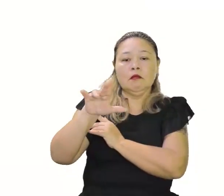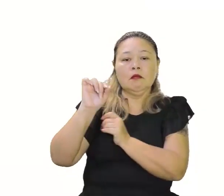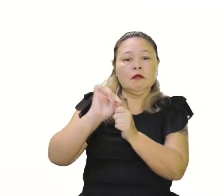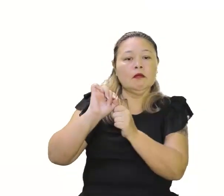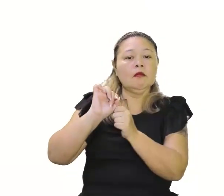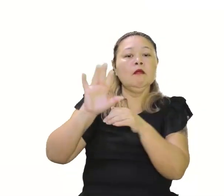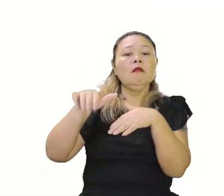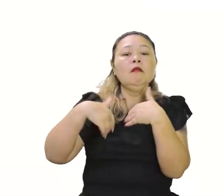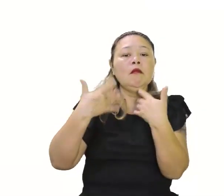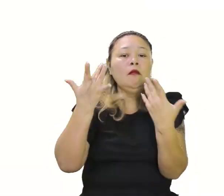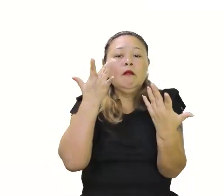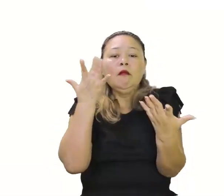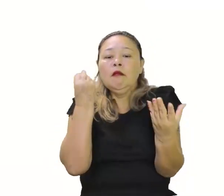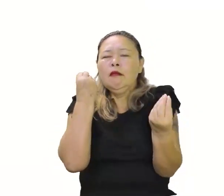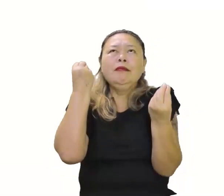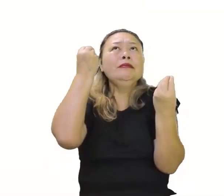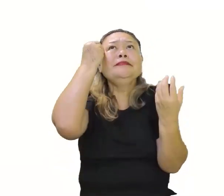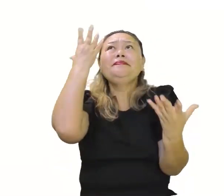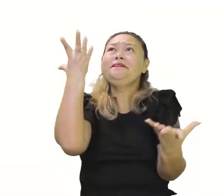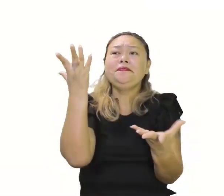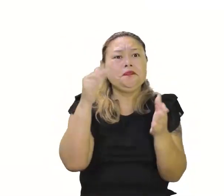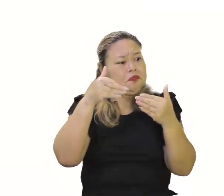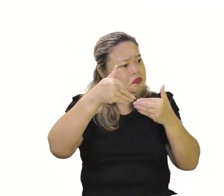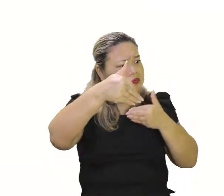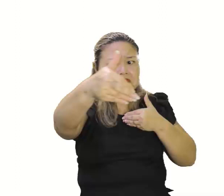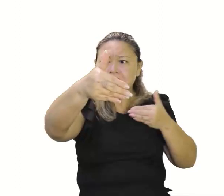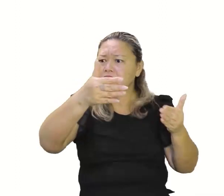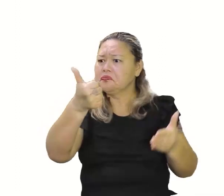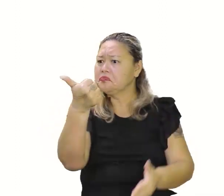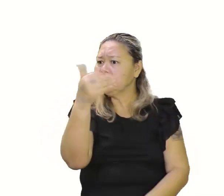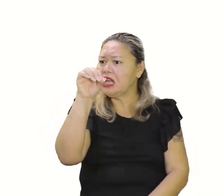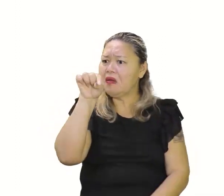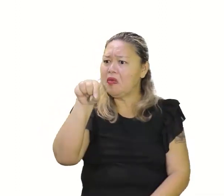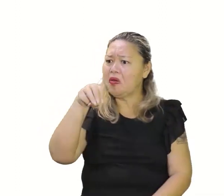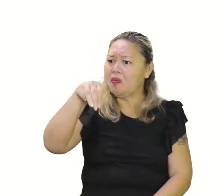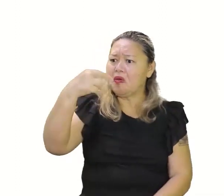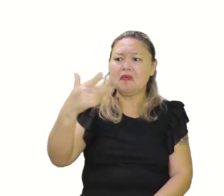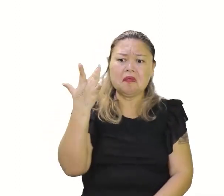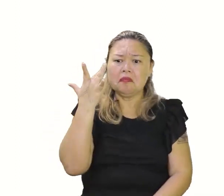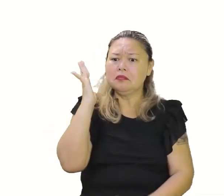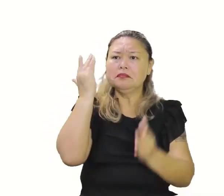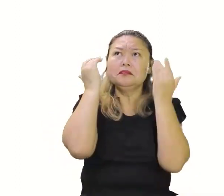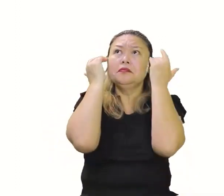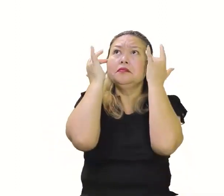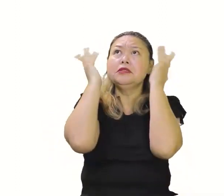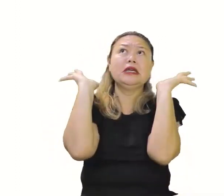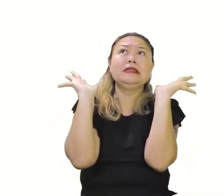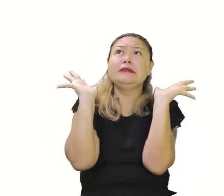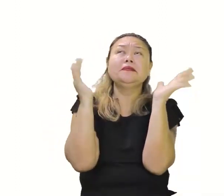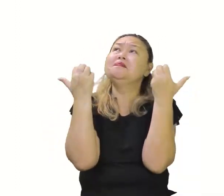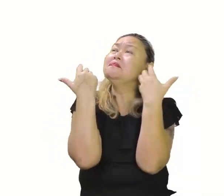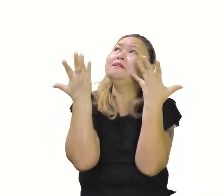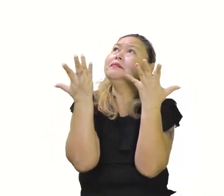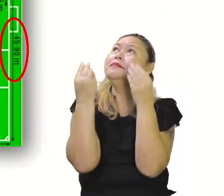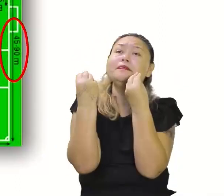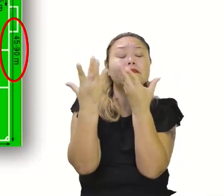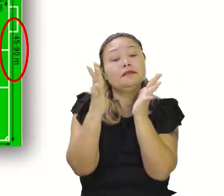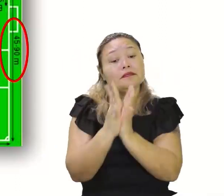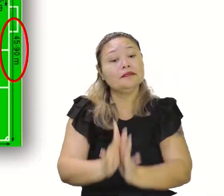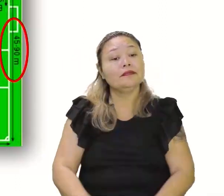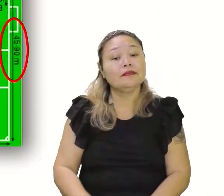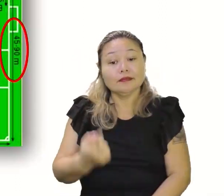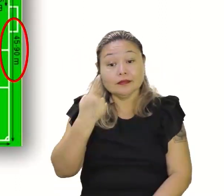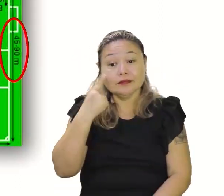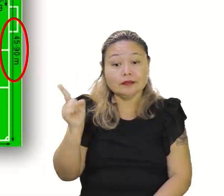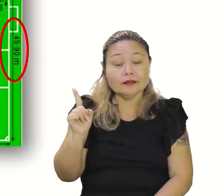vocês. Eu não faço ideia do tamanho de 10 mil metros quadrados. Não faço ideia. Não? Não. Então vamos ver.